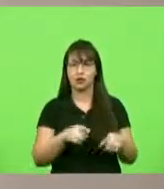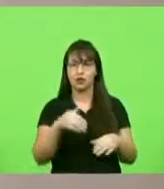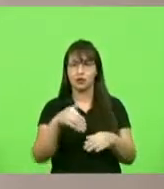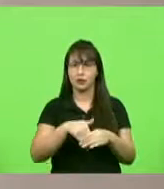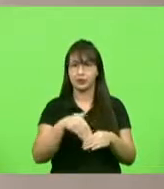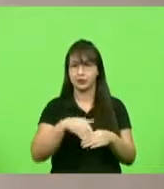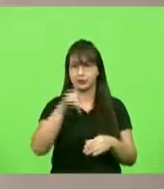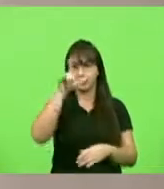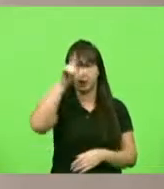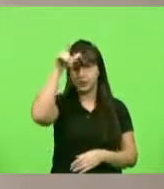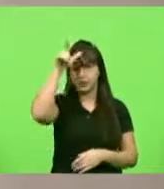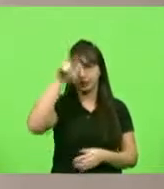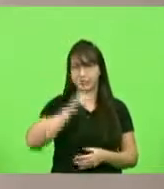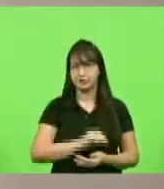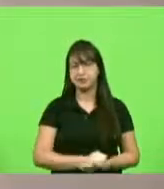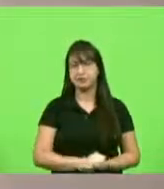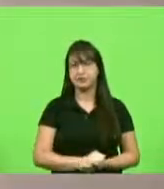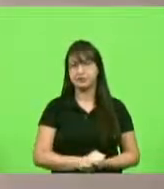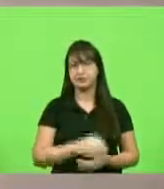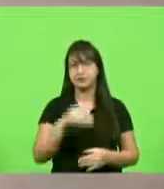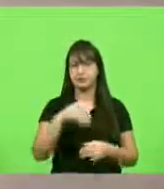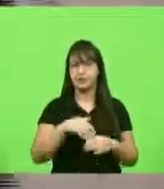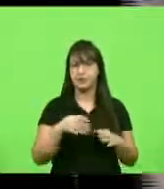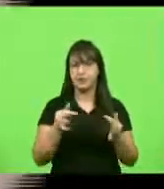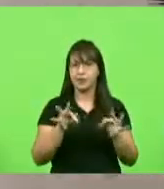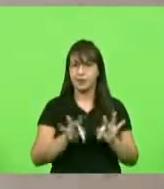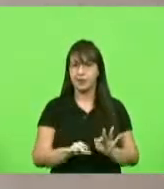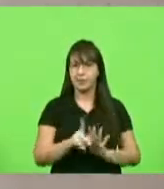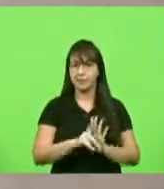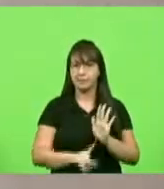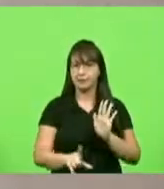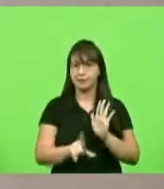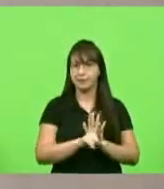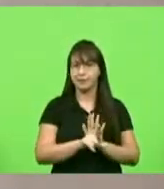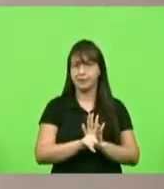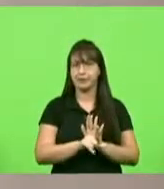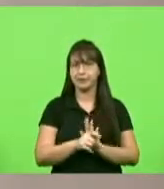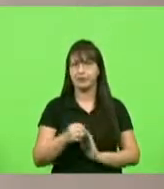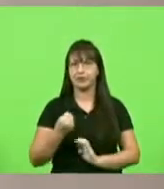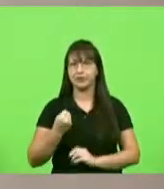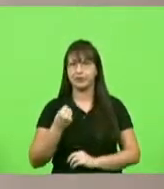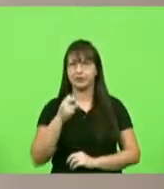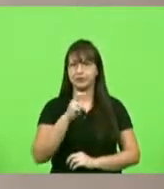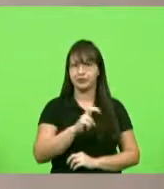Lima. Votação da redação final do projeto de lei